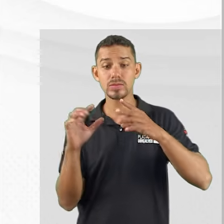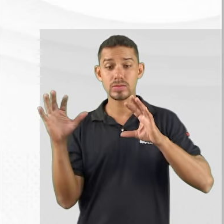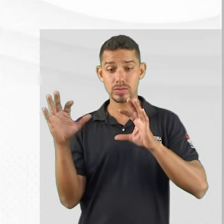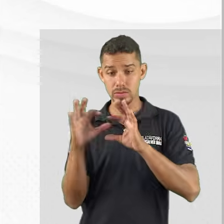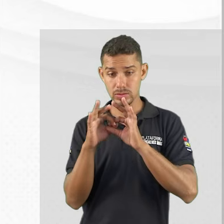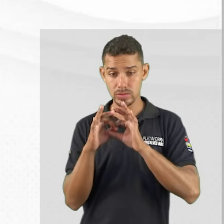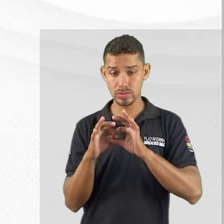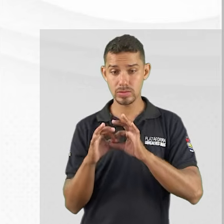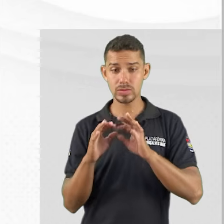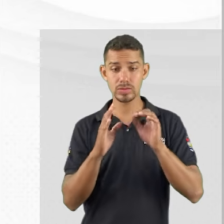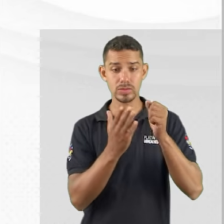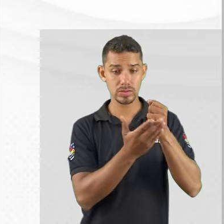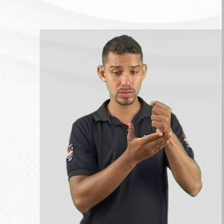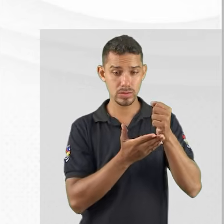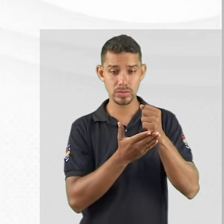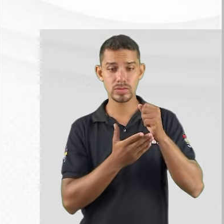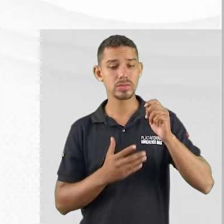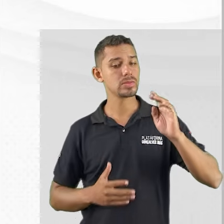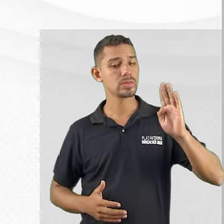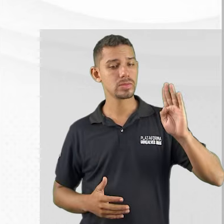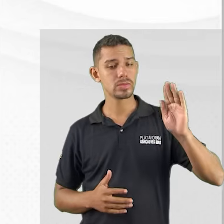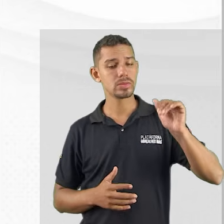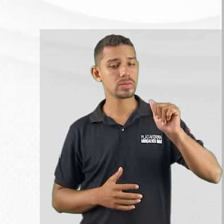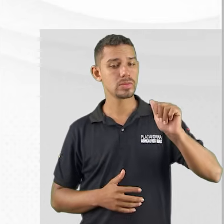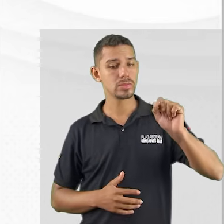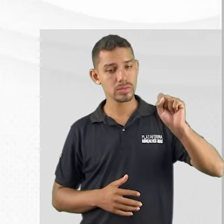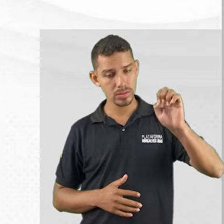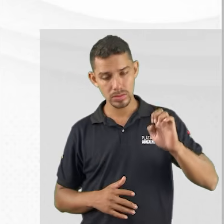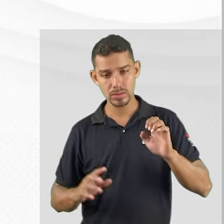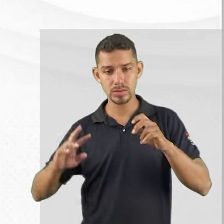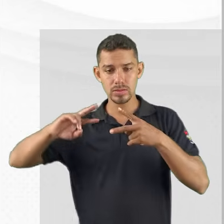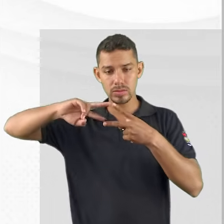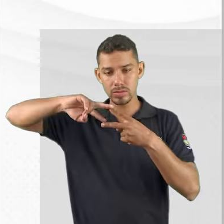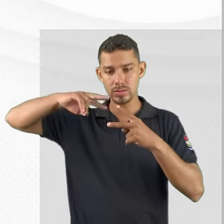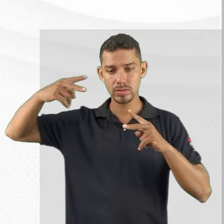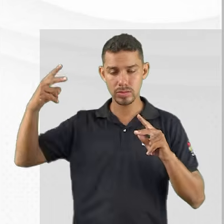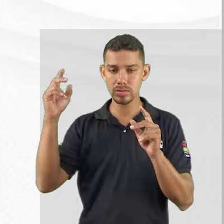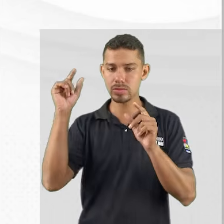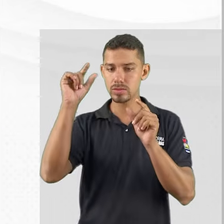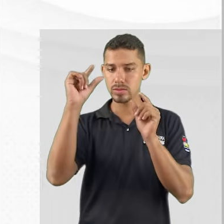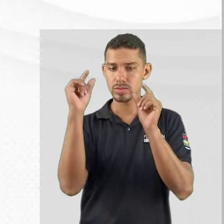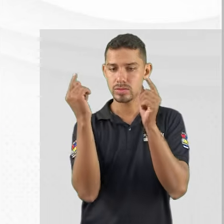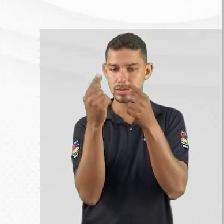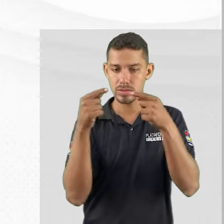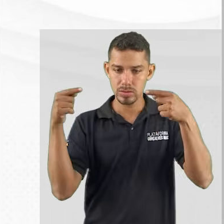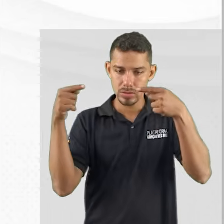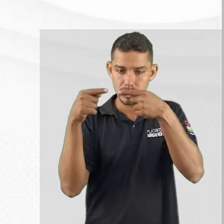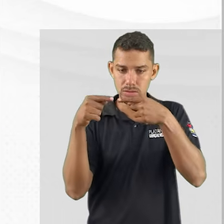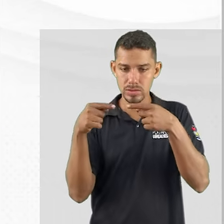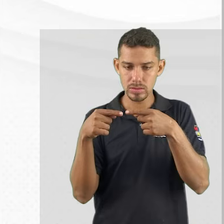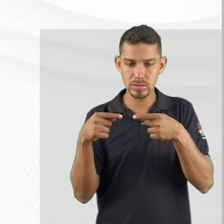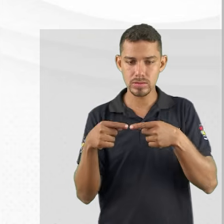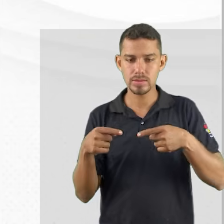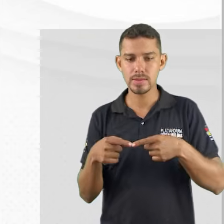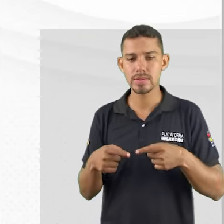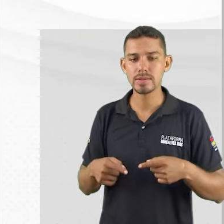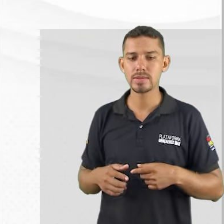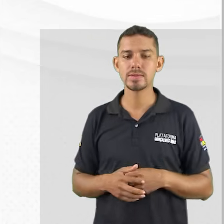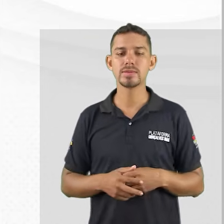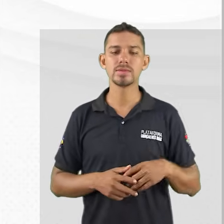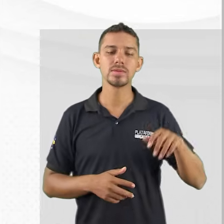as bases nitrogenadas, que a gente olhou na estrutura ali anteriormente do nucleotídeo. Elas vão ligar